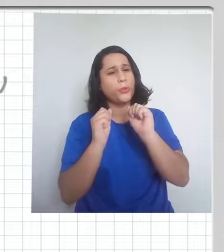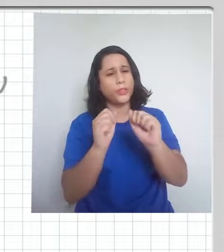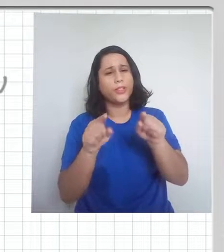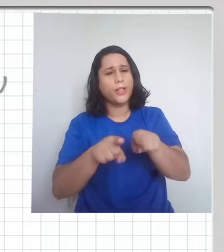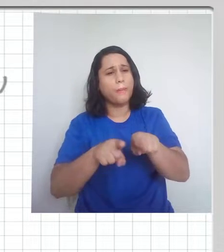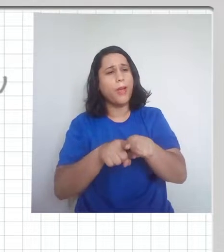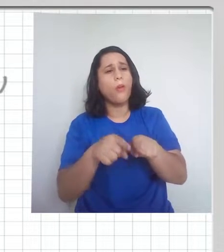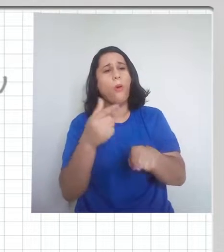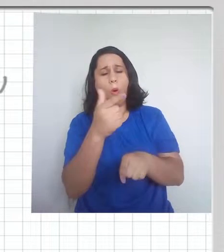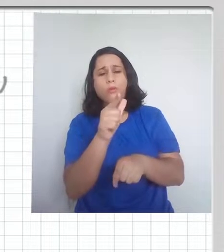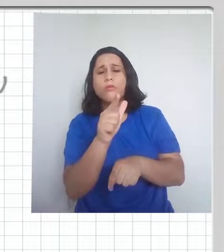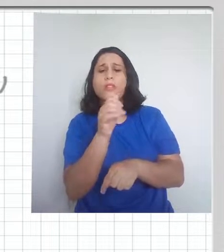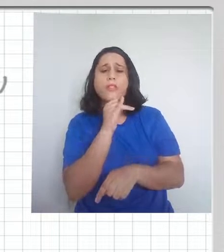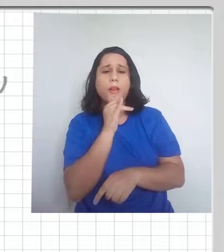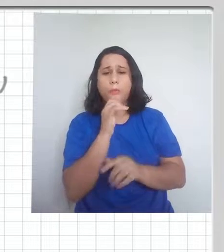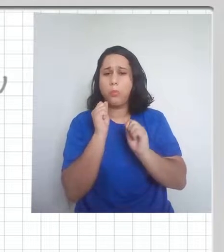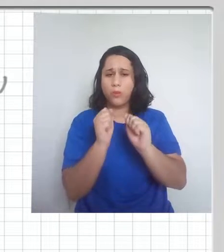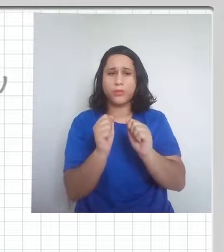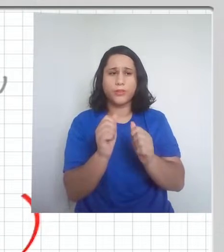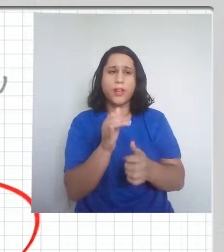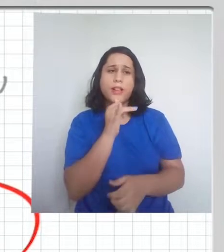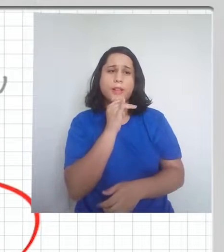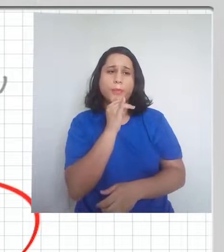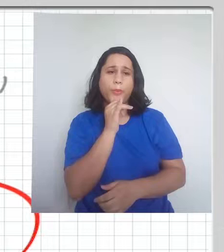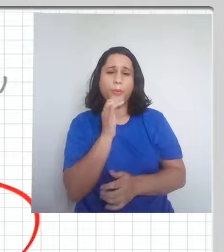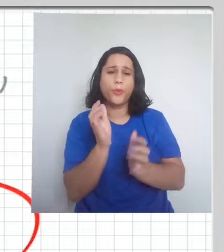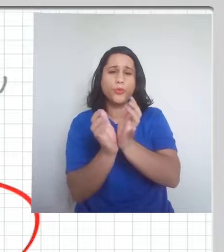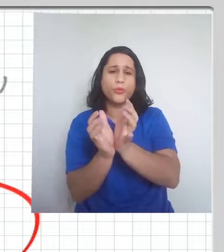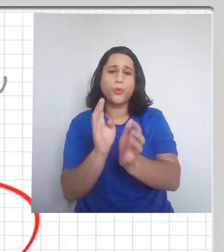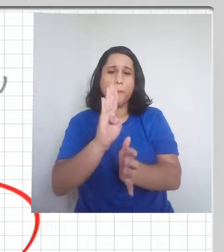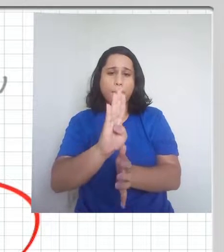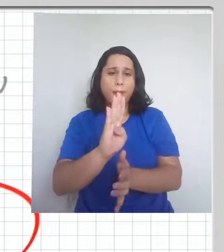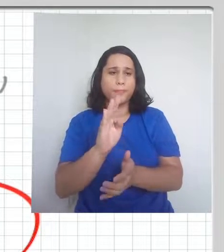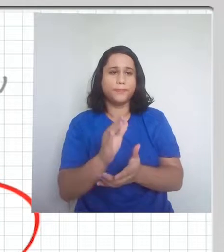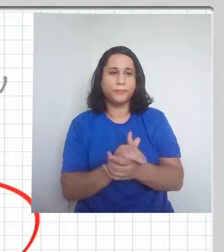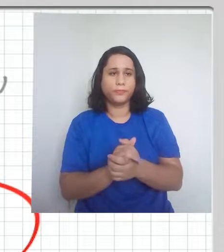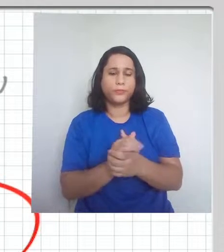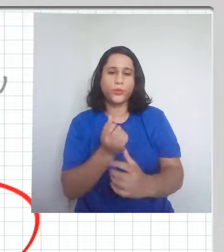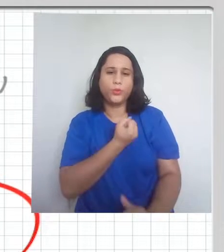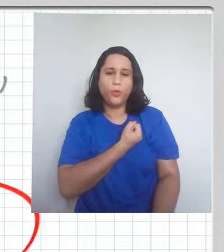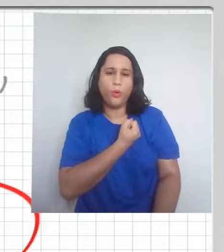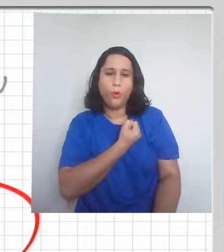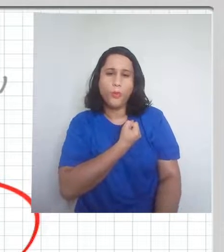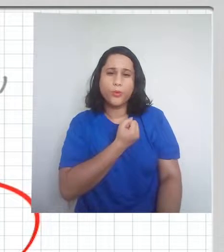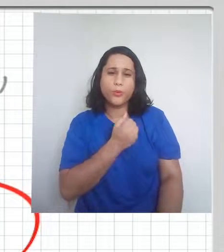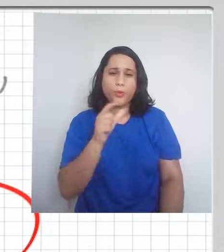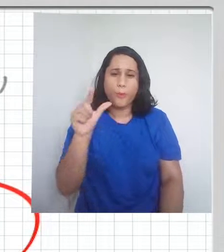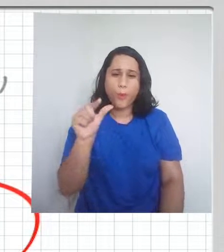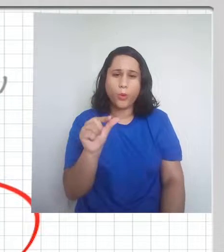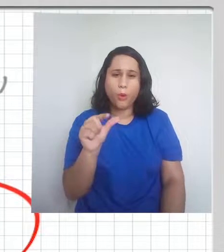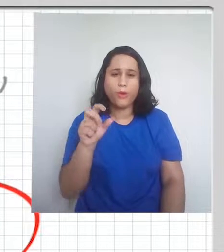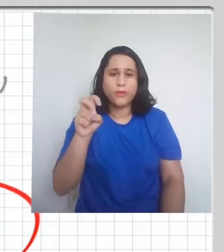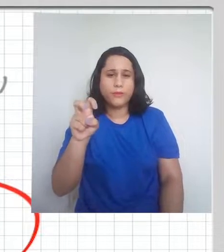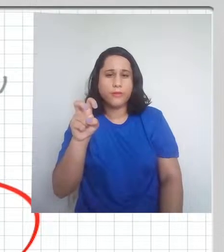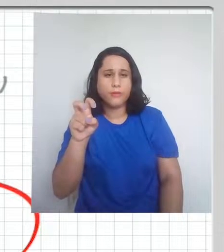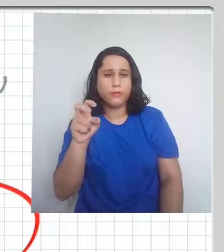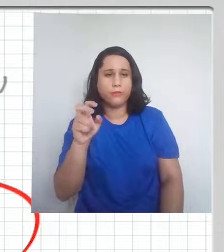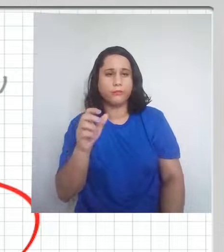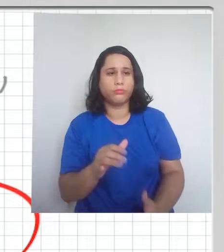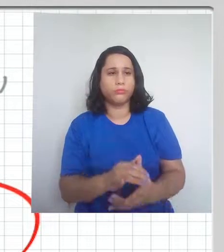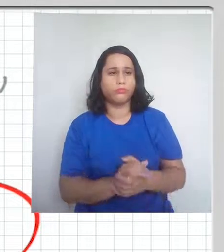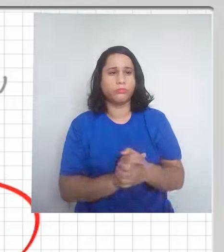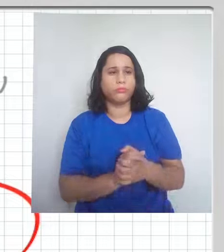números menores que 5. Aí a gente fazia a bolinha, aí os números menores que 5, 0,